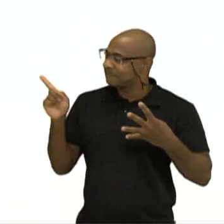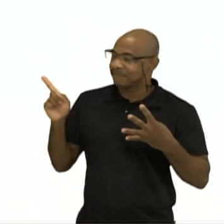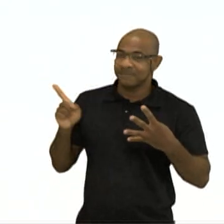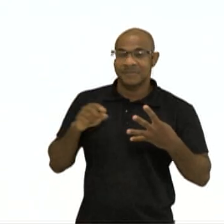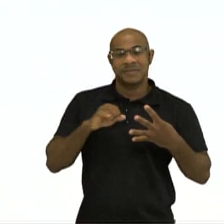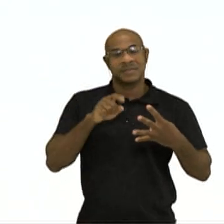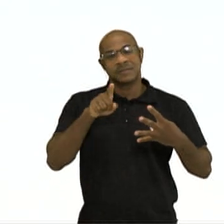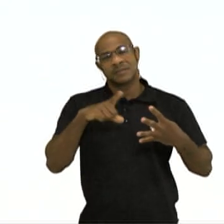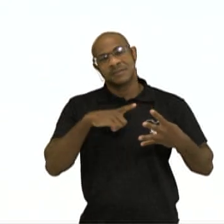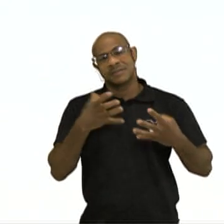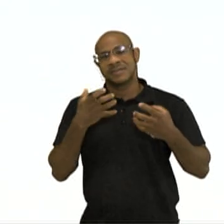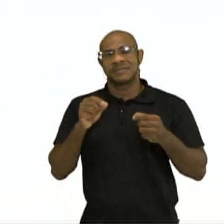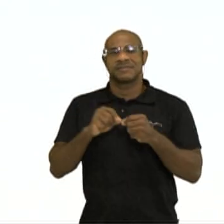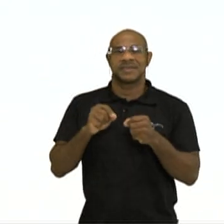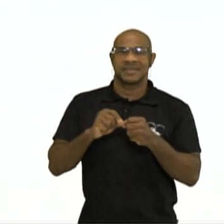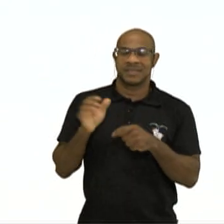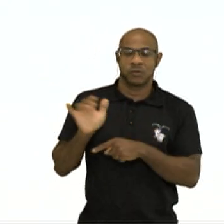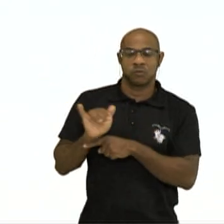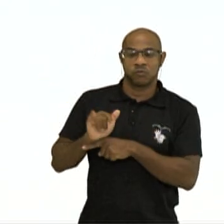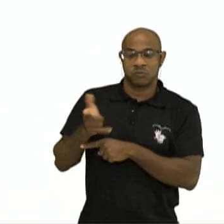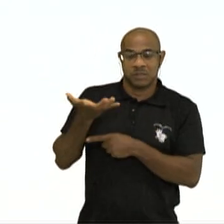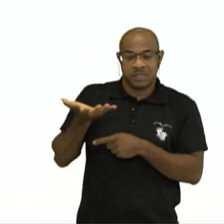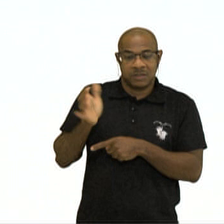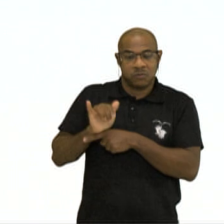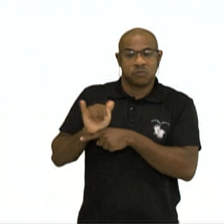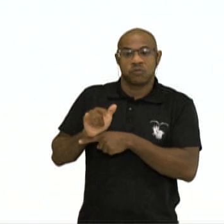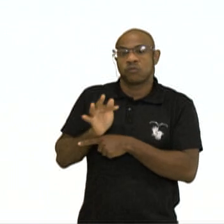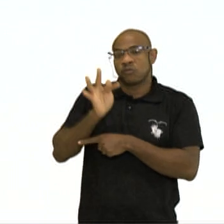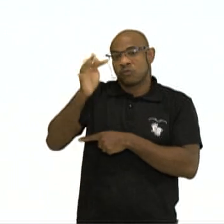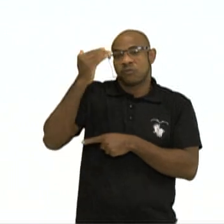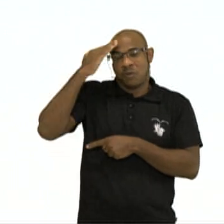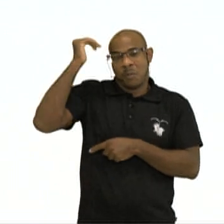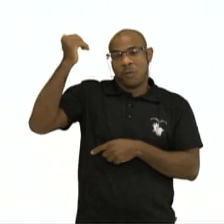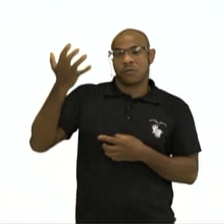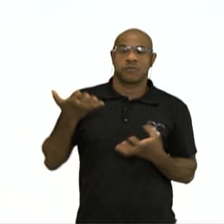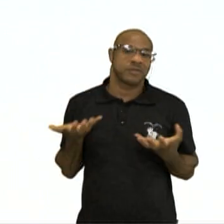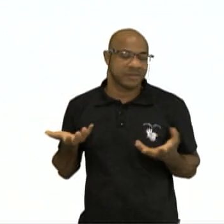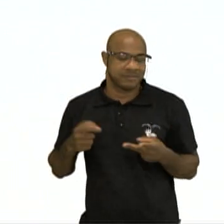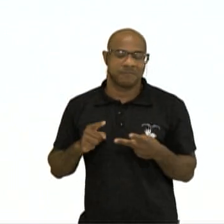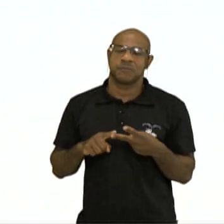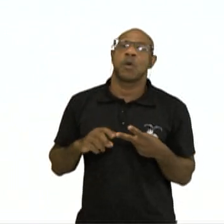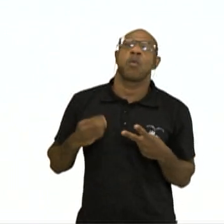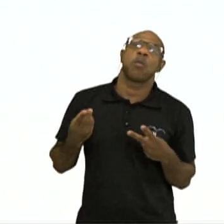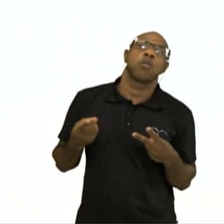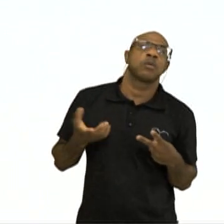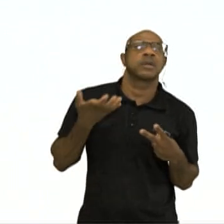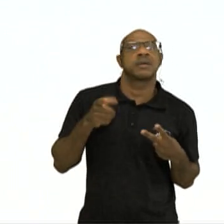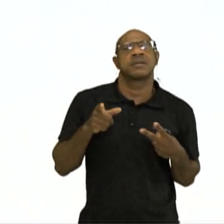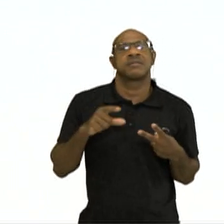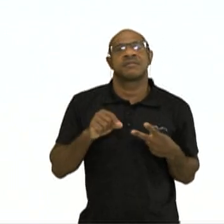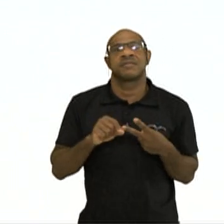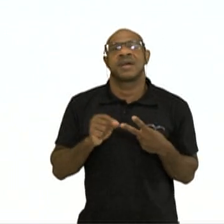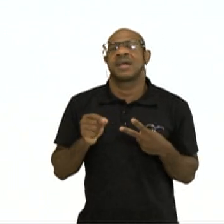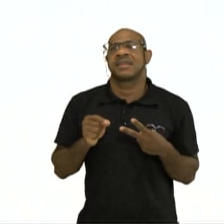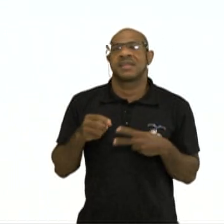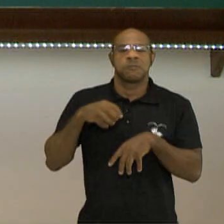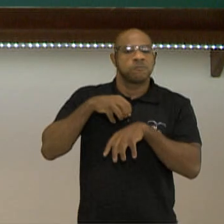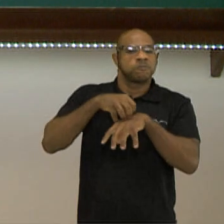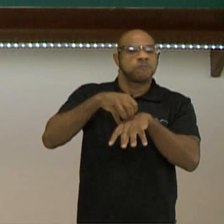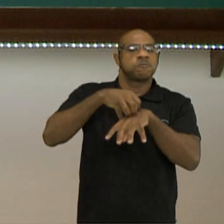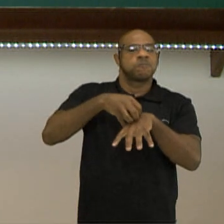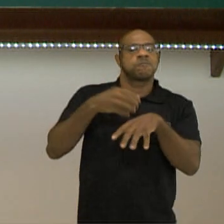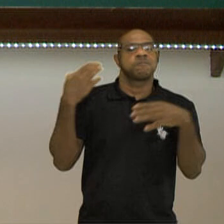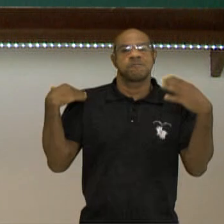você queira se tornar um YouTuber, que você queira ser famoso, ou que você queira fazer um intercâmbio para